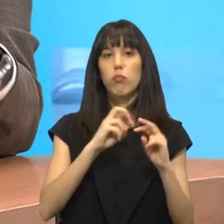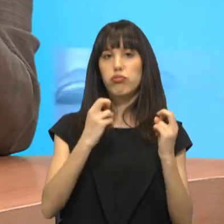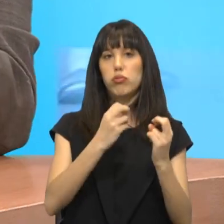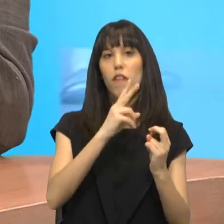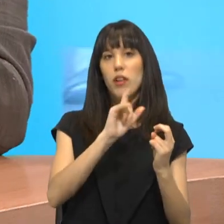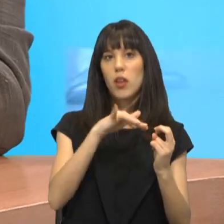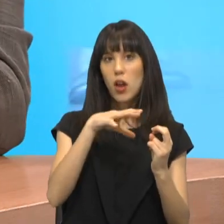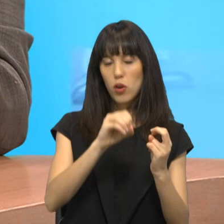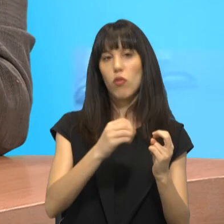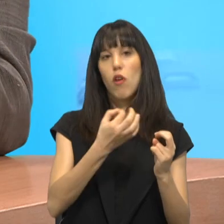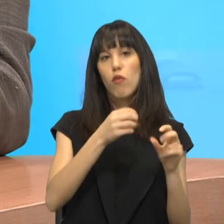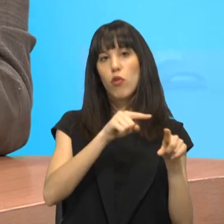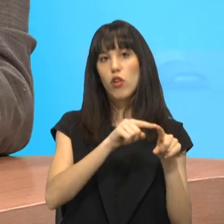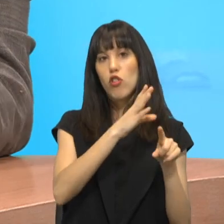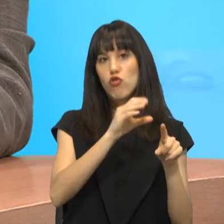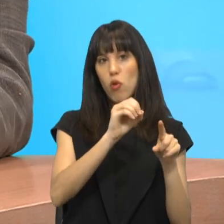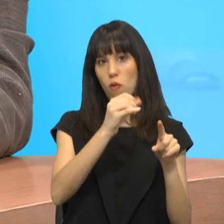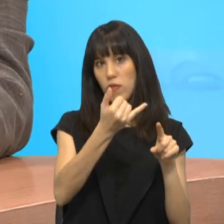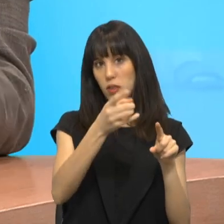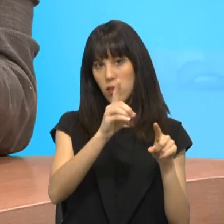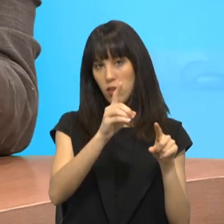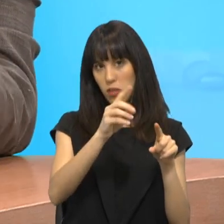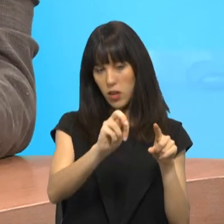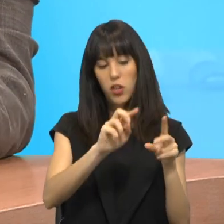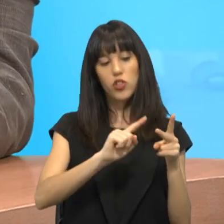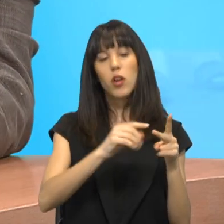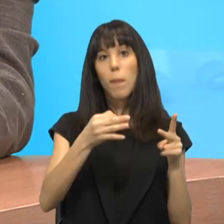João XXIII e de Paulo VI dão contributos muito